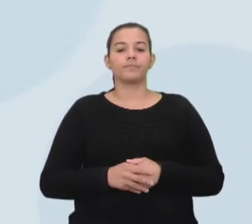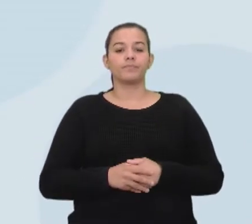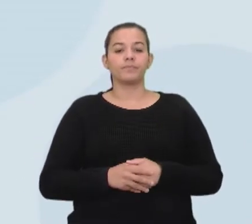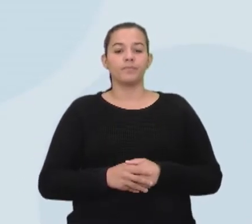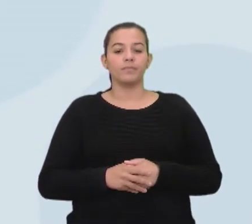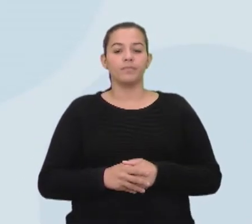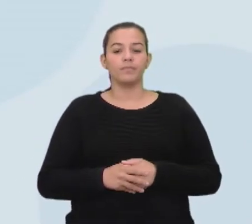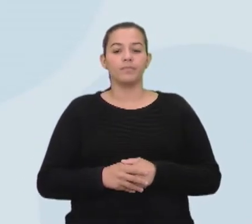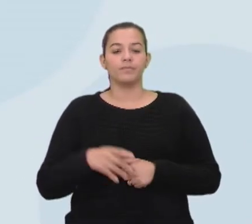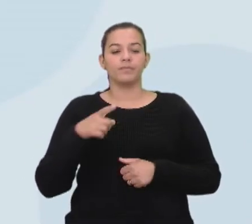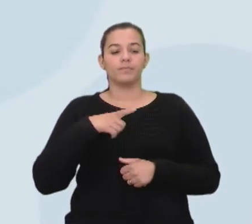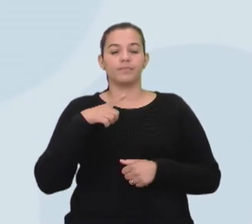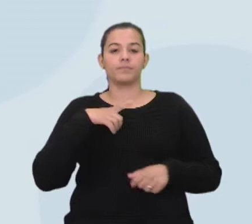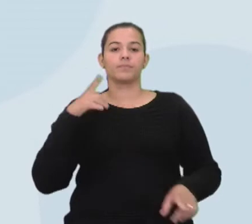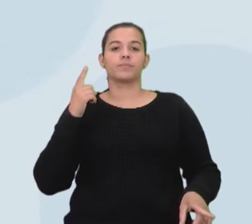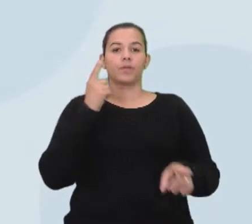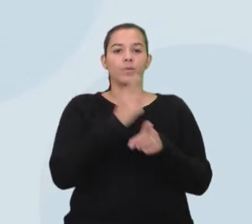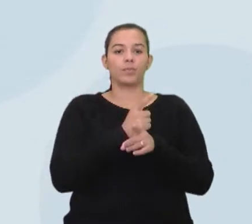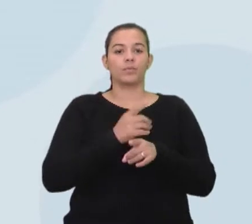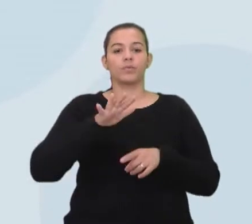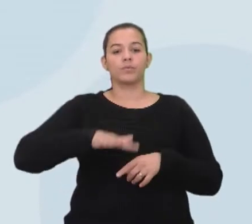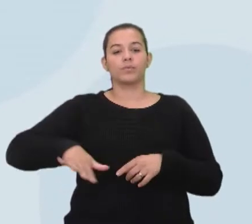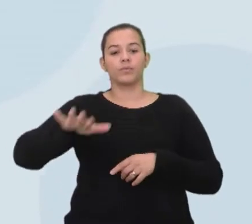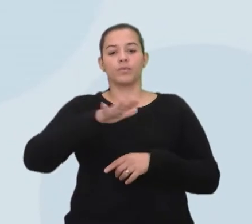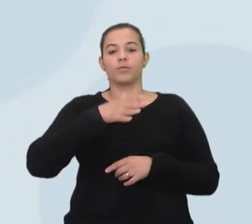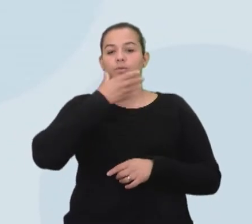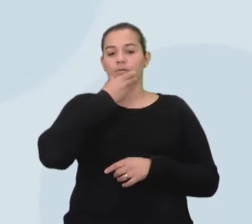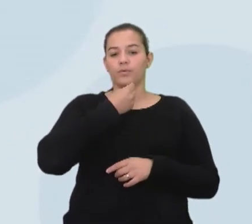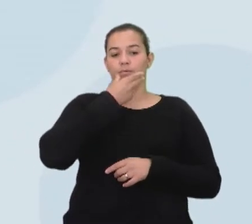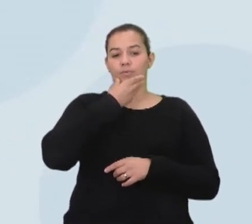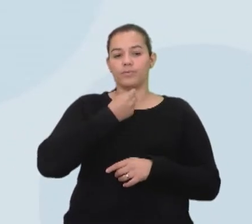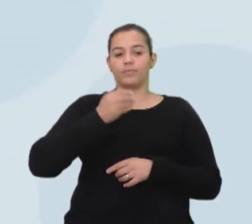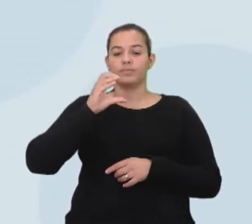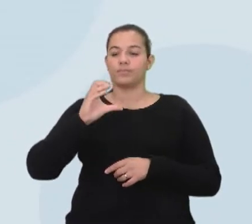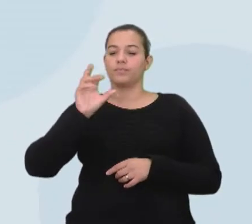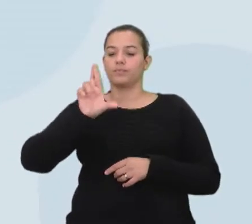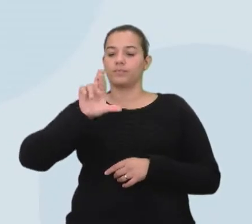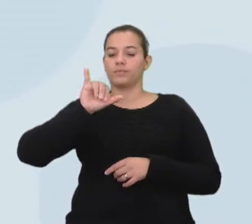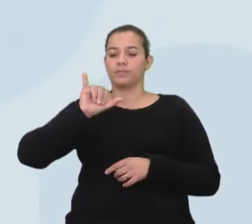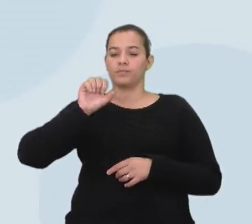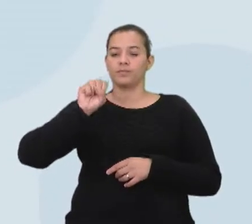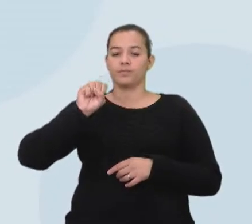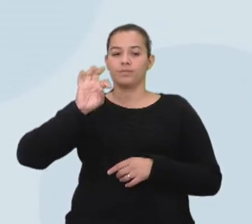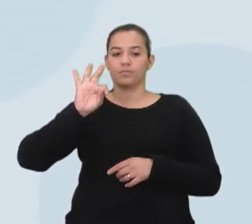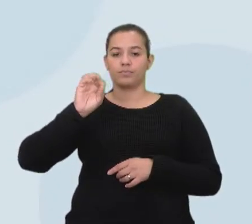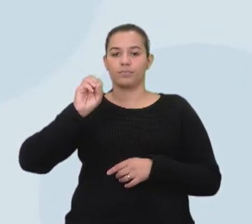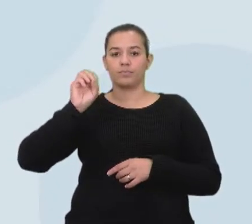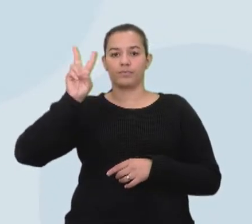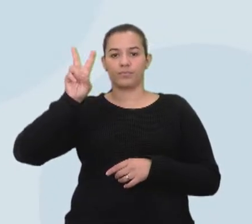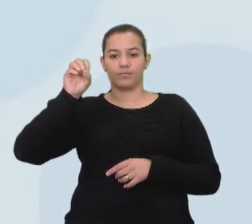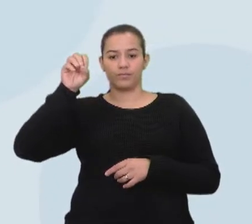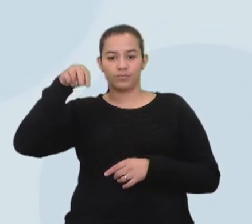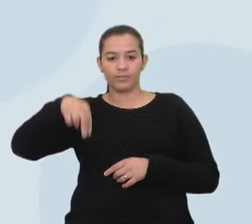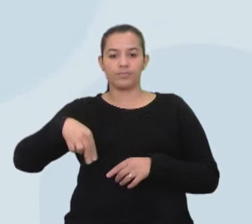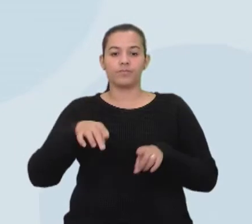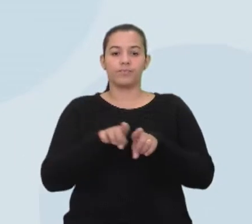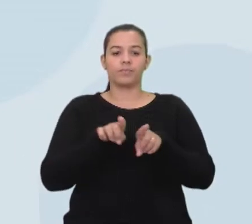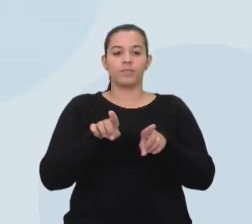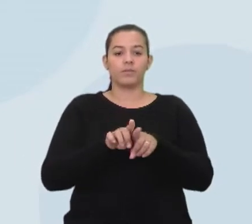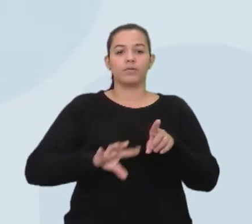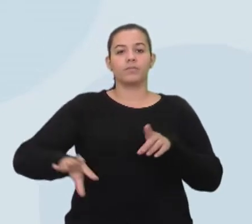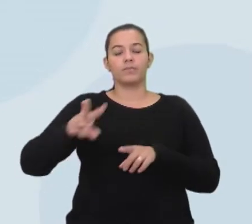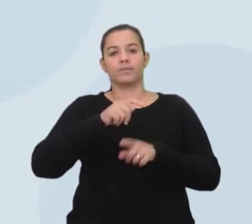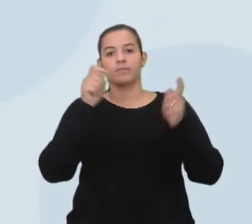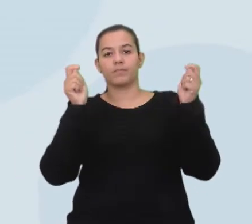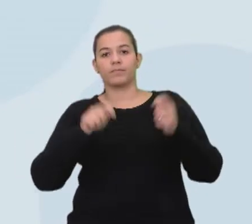Fizeram a sua maior descoberta, né, quando Cristóvão Colombo chegou às Américas aí em 1492, e começa então vários pontos, né,